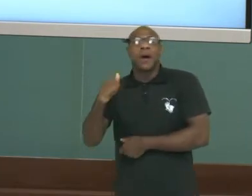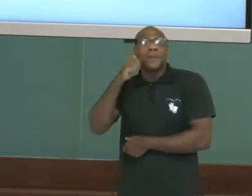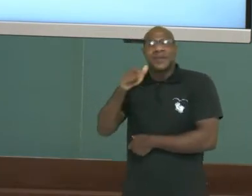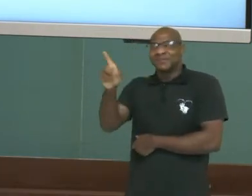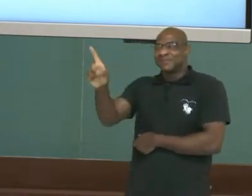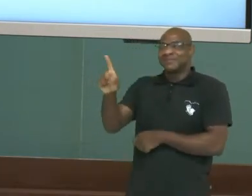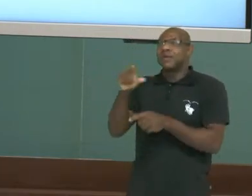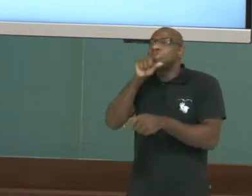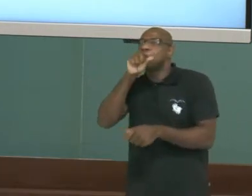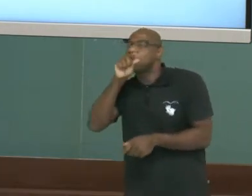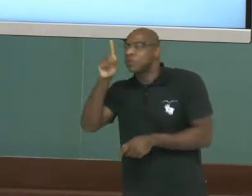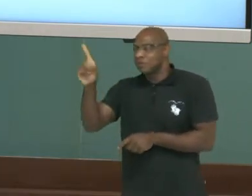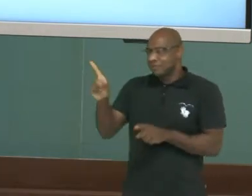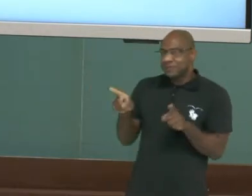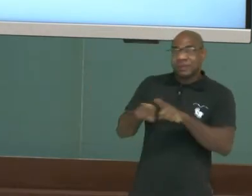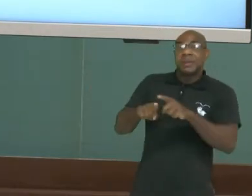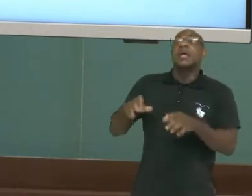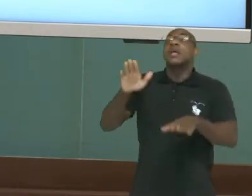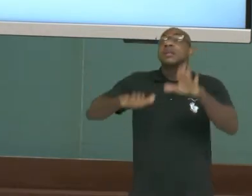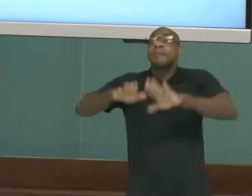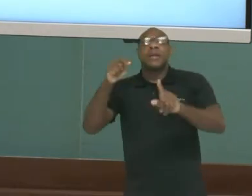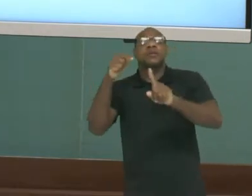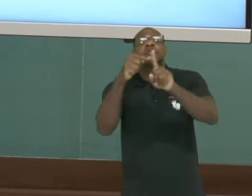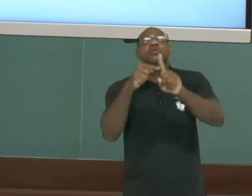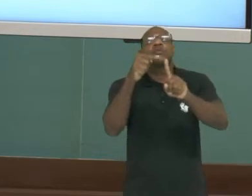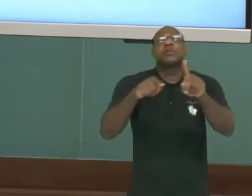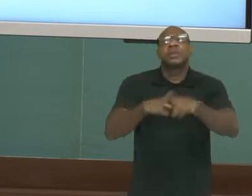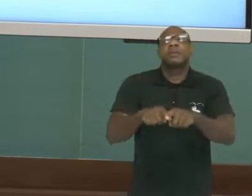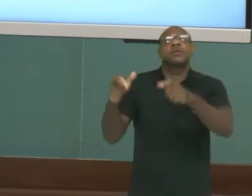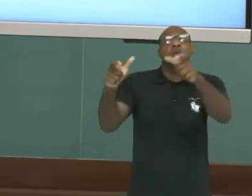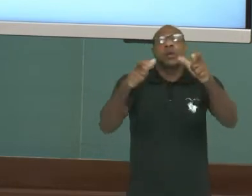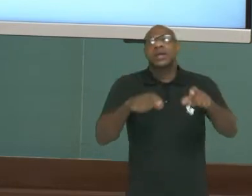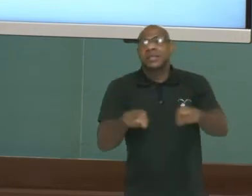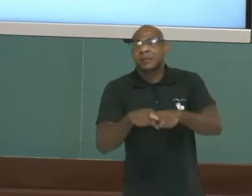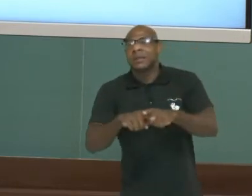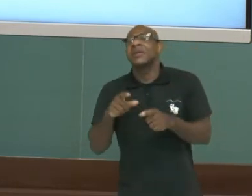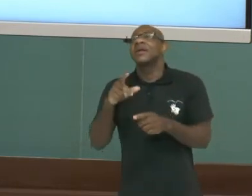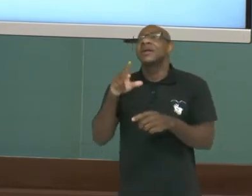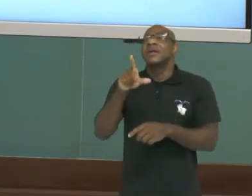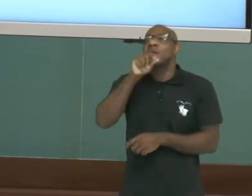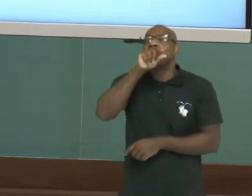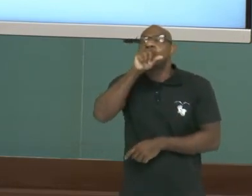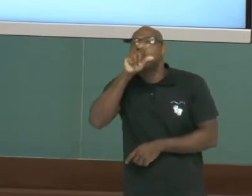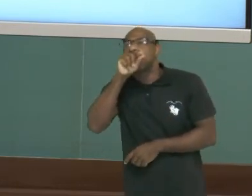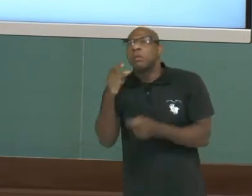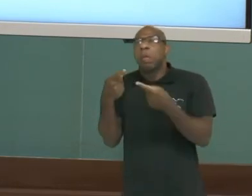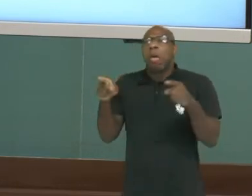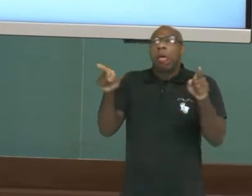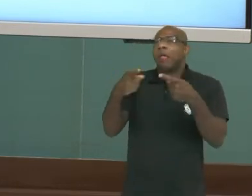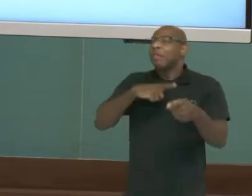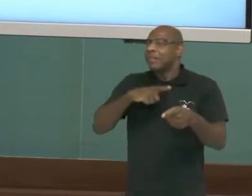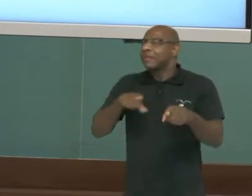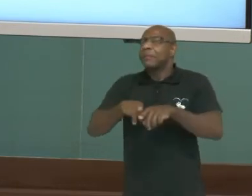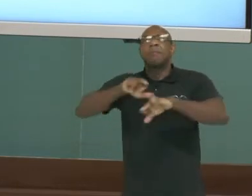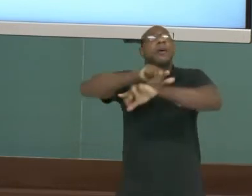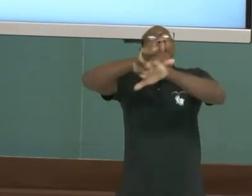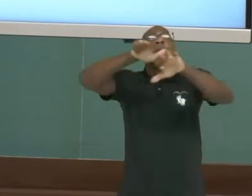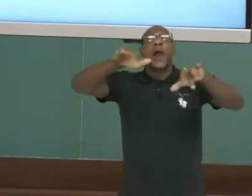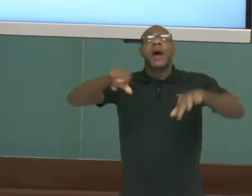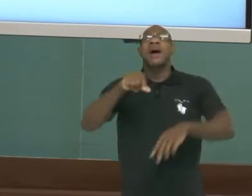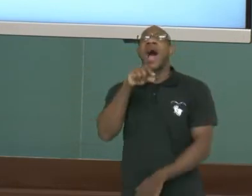as espécies, nós percebemos o canto, né? A diversidade do canto, né? É uma espécie com ampla diversidade, ou